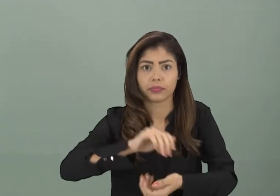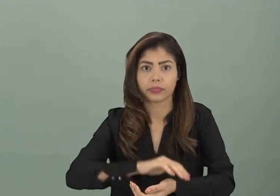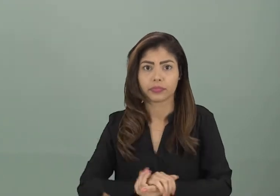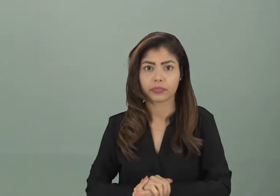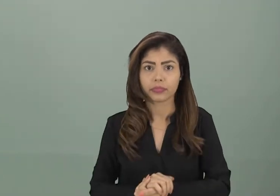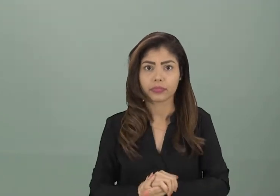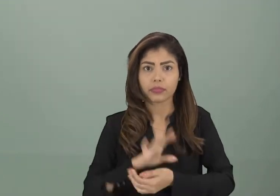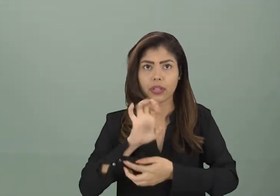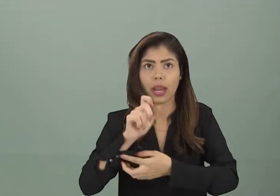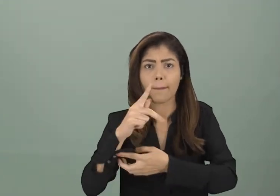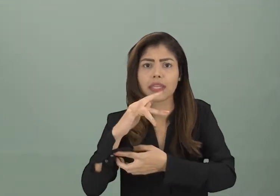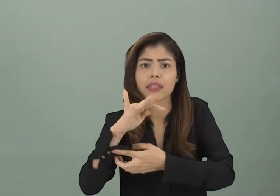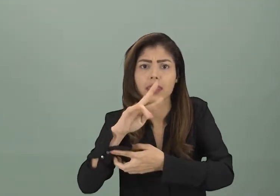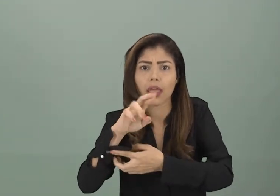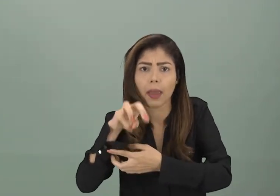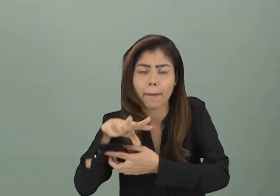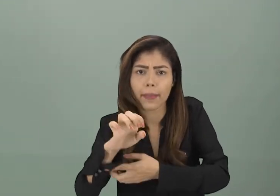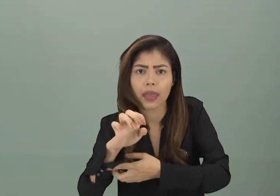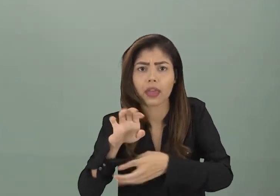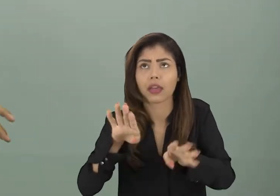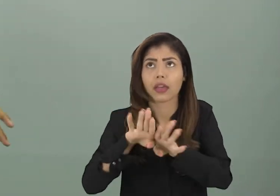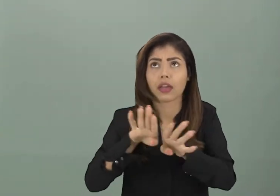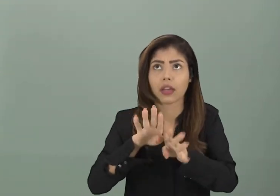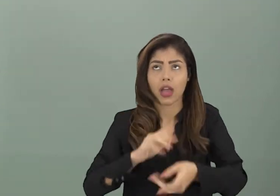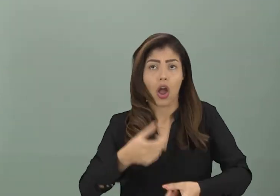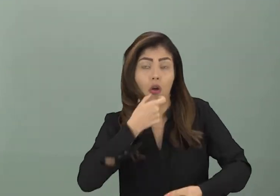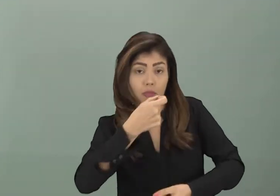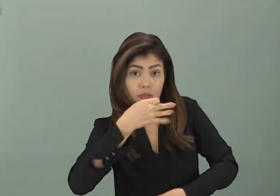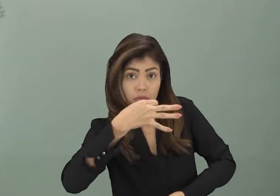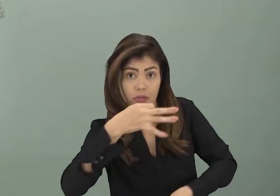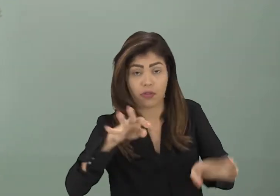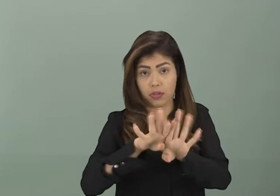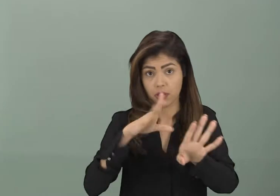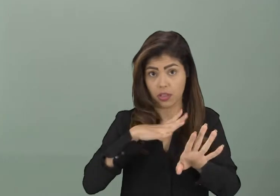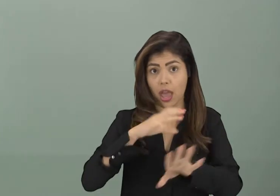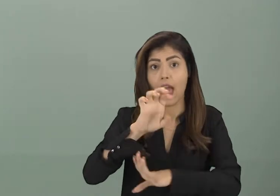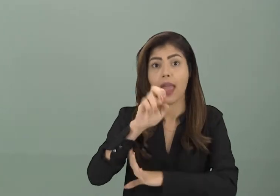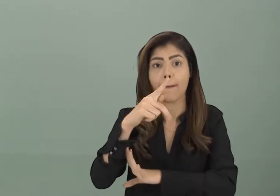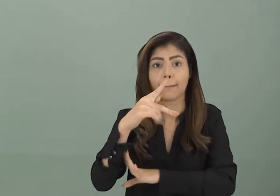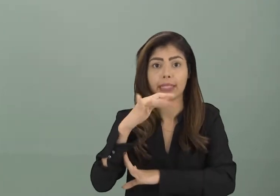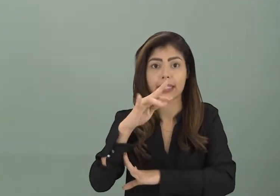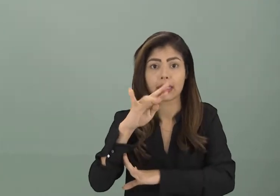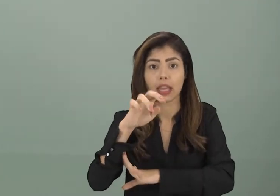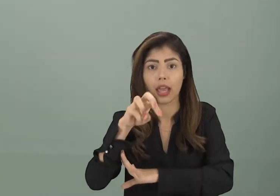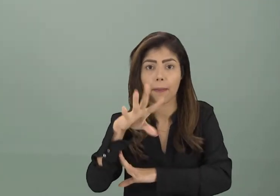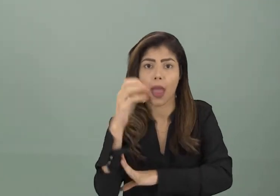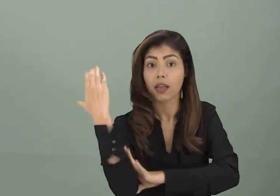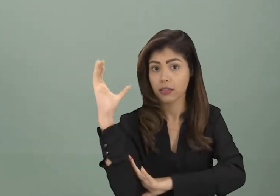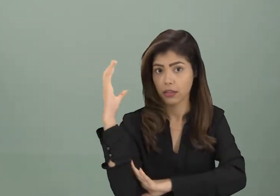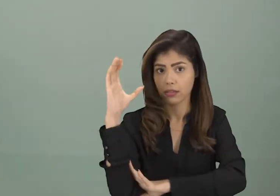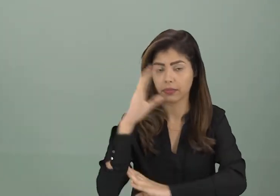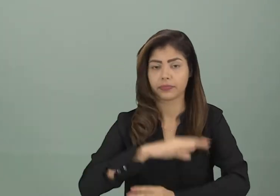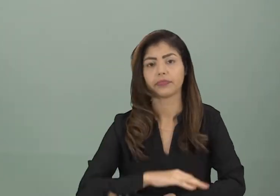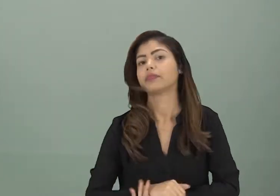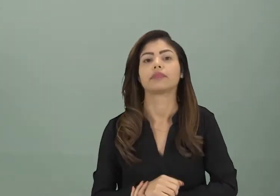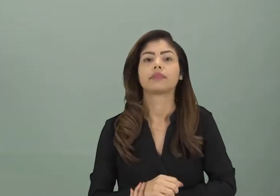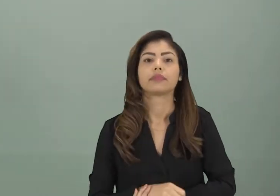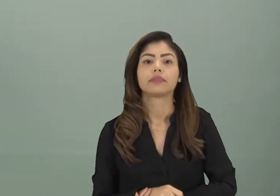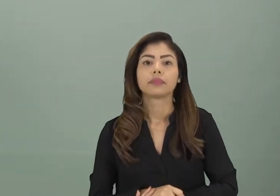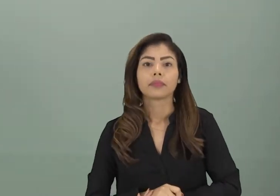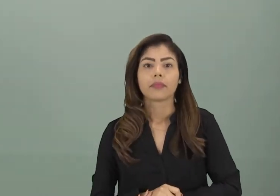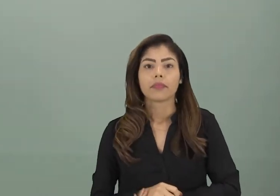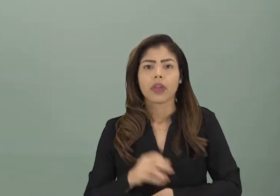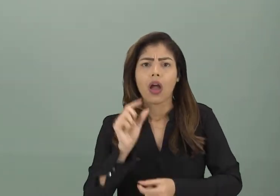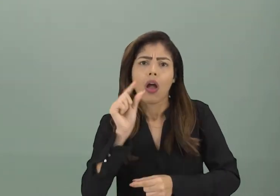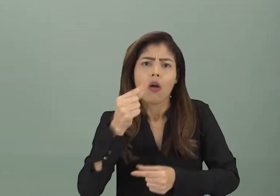Os gregos tinham essa palavra, né? Doxa, que eram as opiniões, a episteme, que era a ciência. Pois bem, vamos